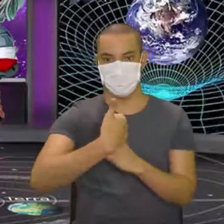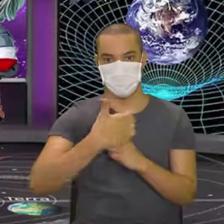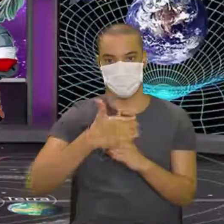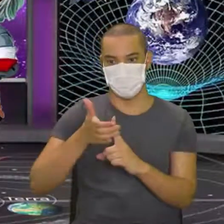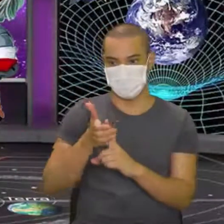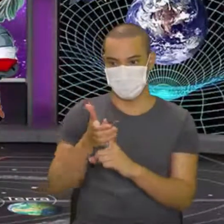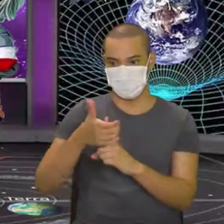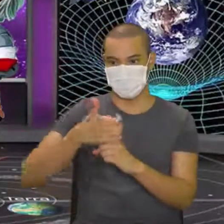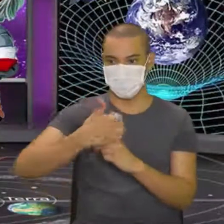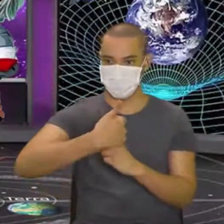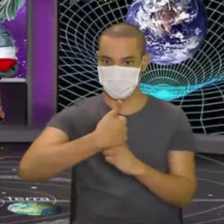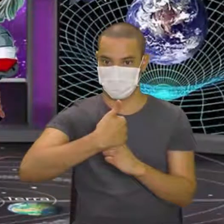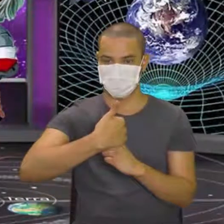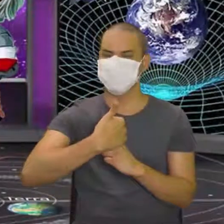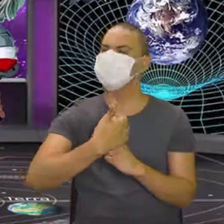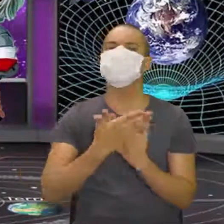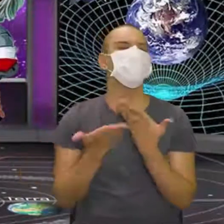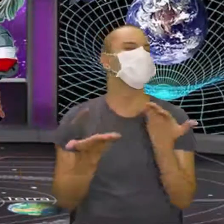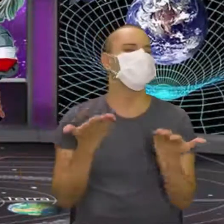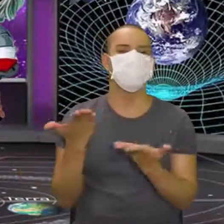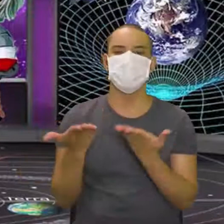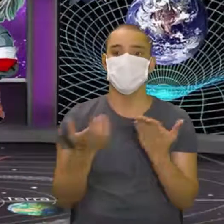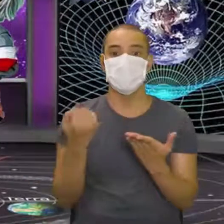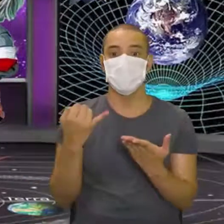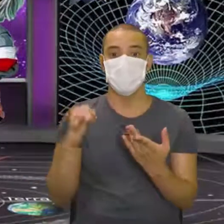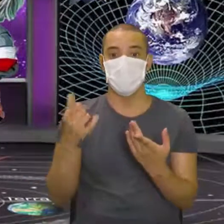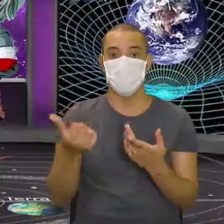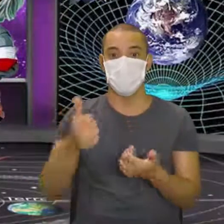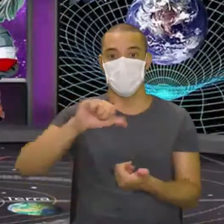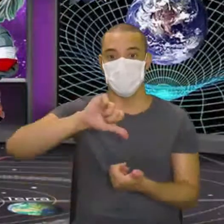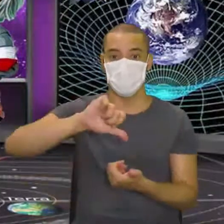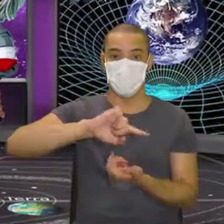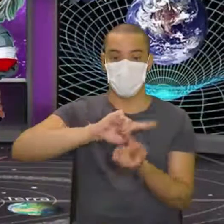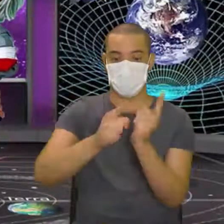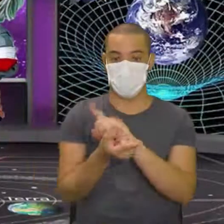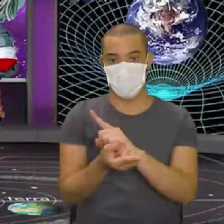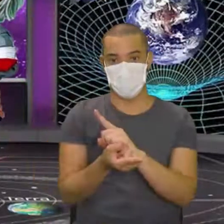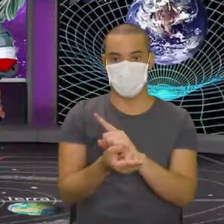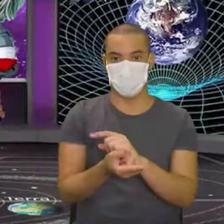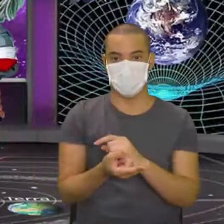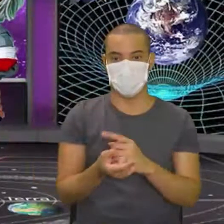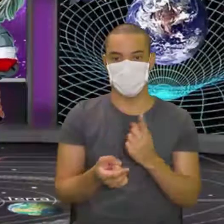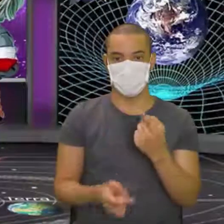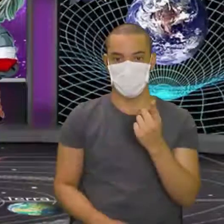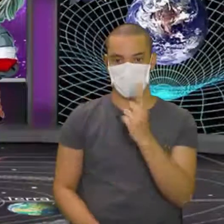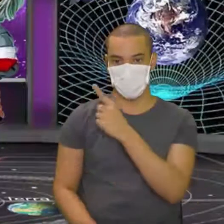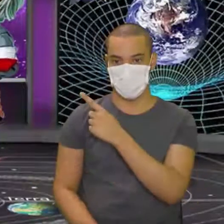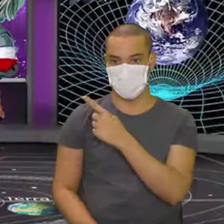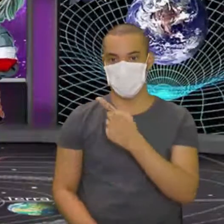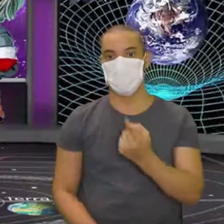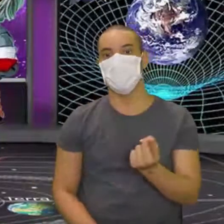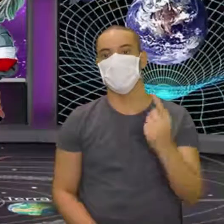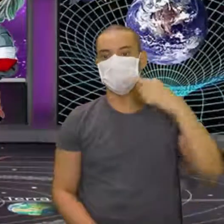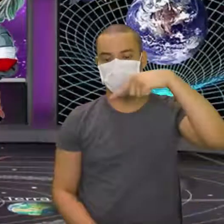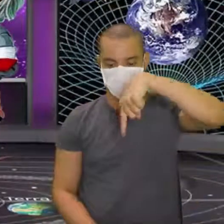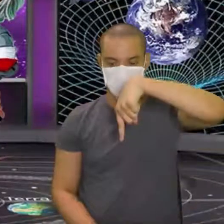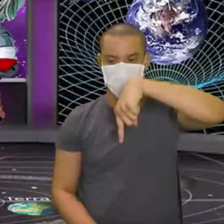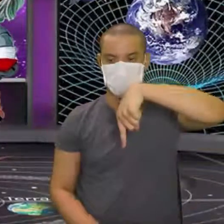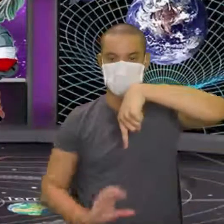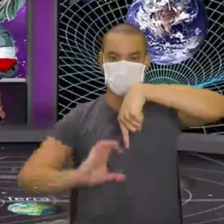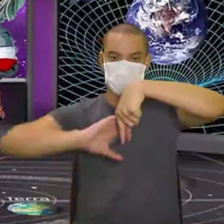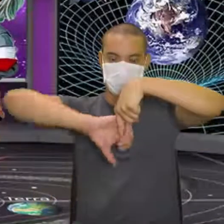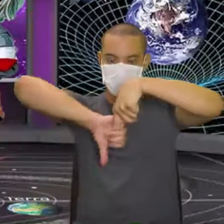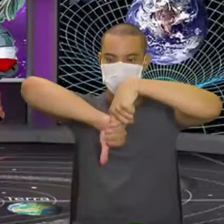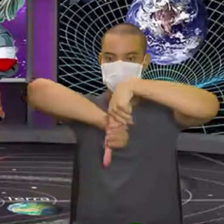no slide. Professor, e se for ao contrário? Ó, eu posso virar, olha só o que vai acontecer. Olha aqui o sentido, ó, deixa eu virar para